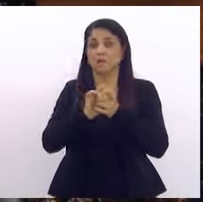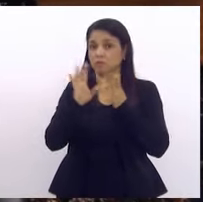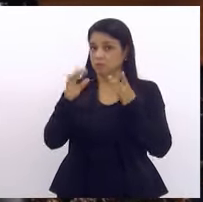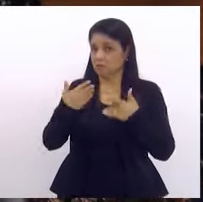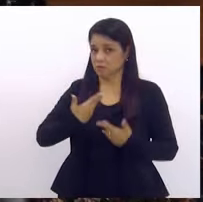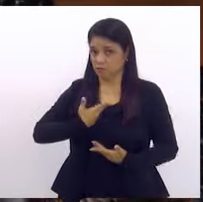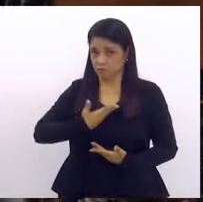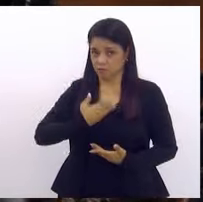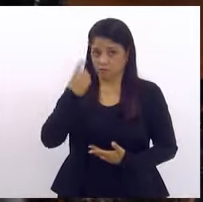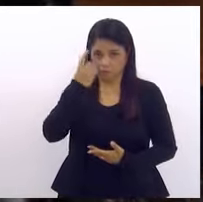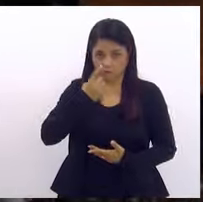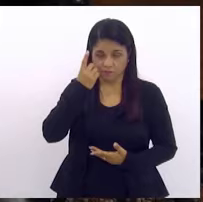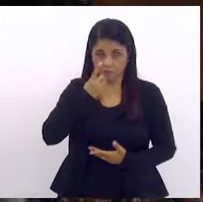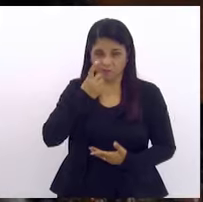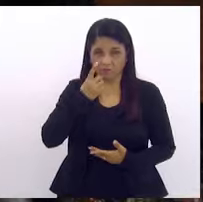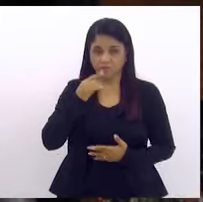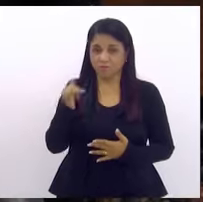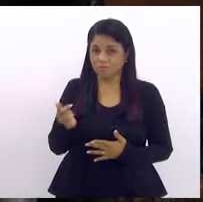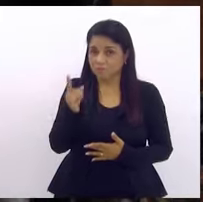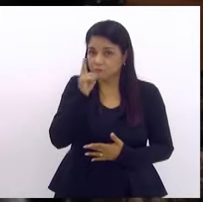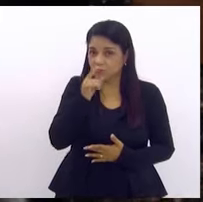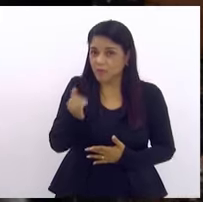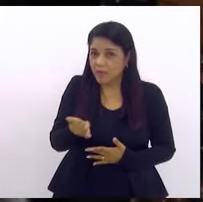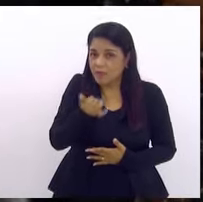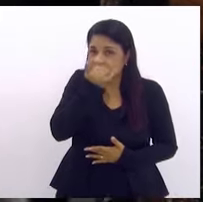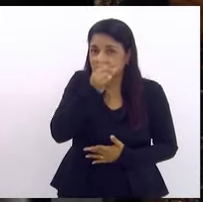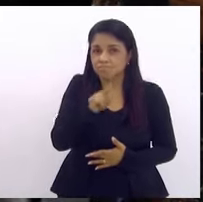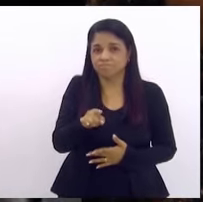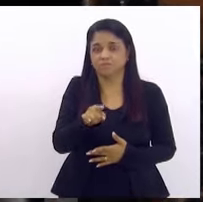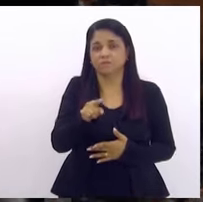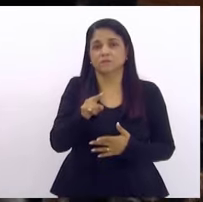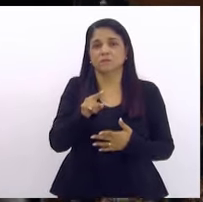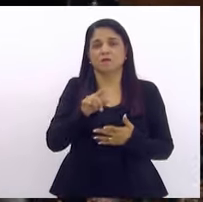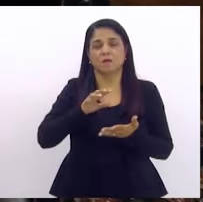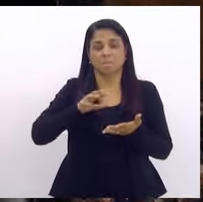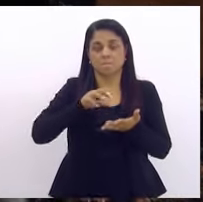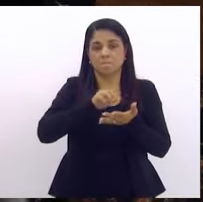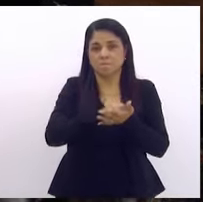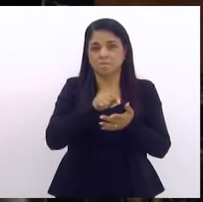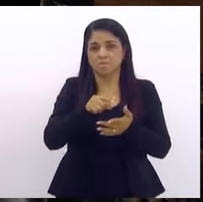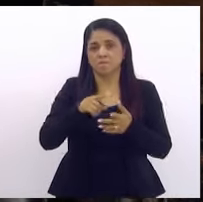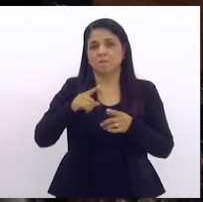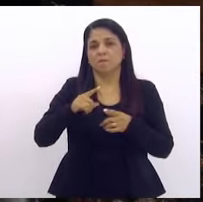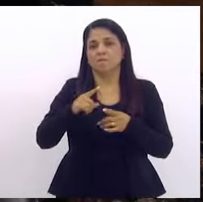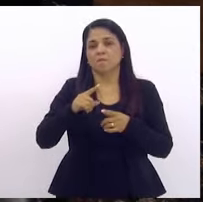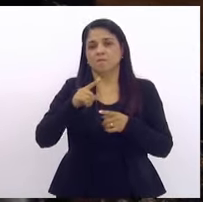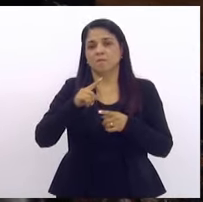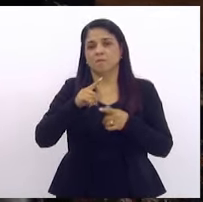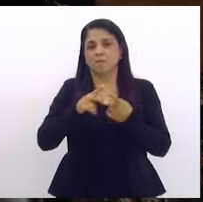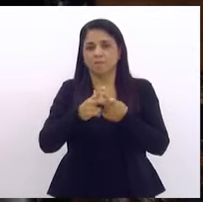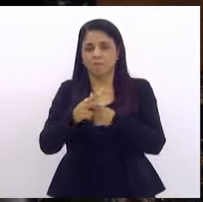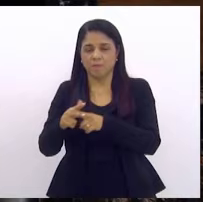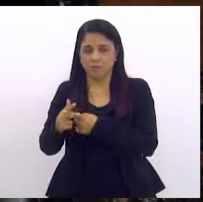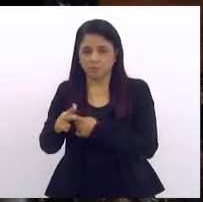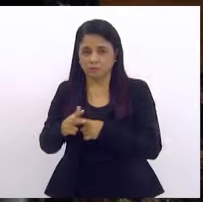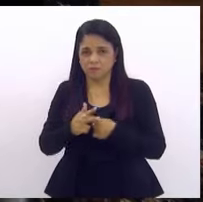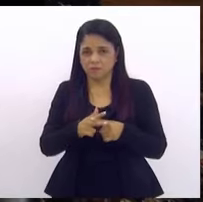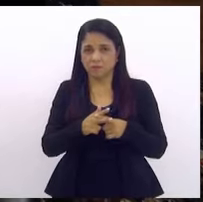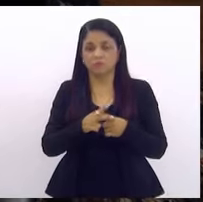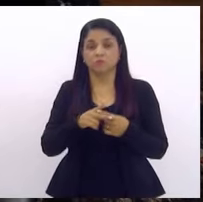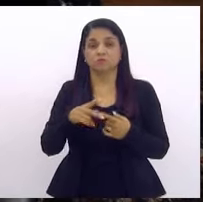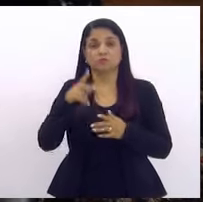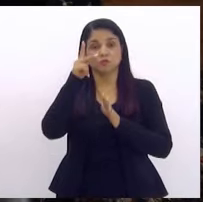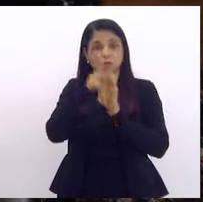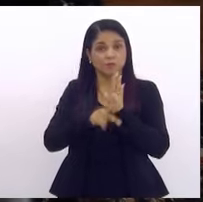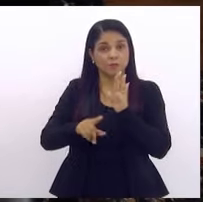colegas. Teve um equívoco aqui na anotação de manutenção e derrubada de três projetos do nosso colega Anderson Moraes que